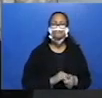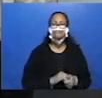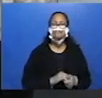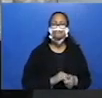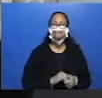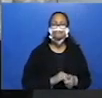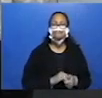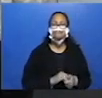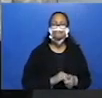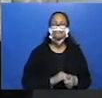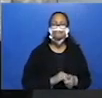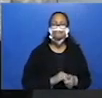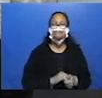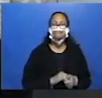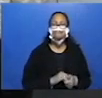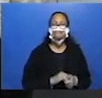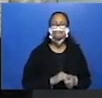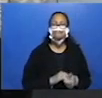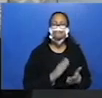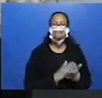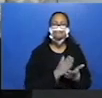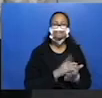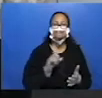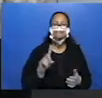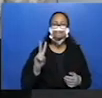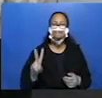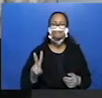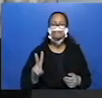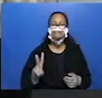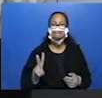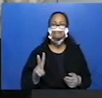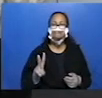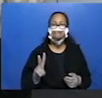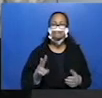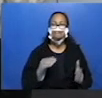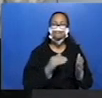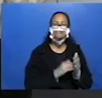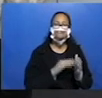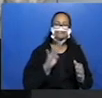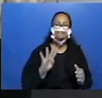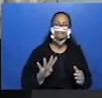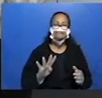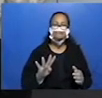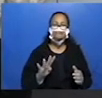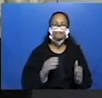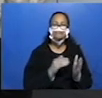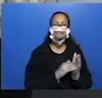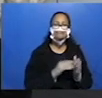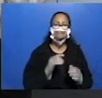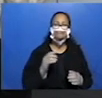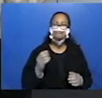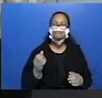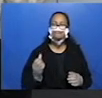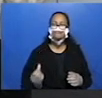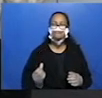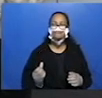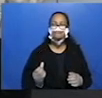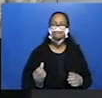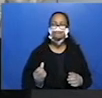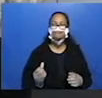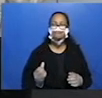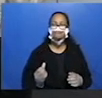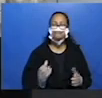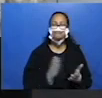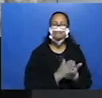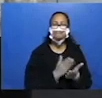Opa! Só voltando aqui, ó, na página 12, de 4 até 6, tá? Que eu esqueci de colocar para vocês. Mas tem esses aqui de 4 até